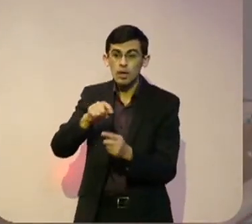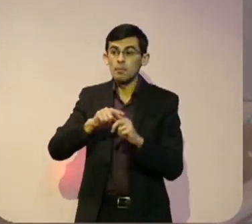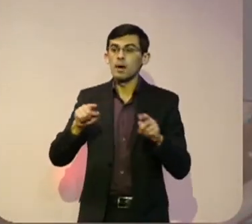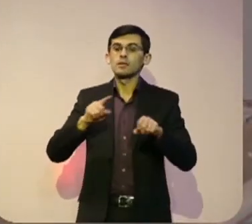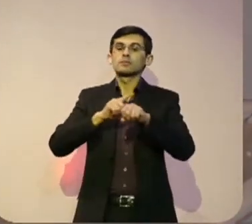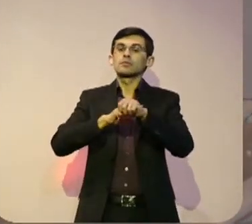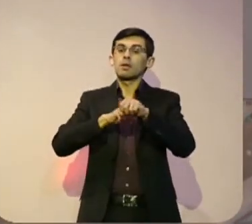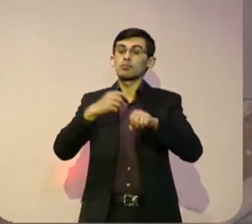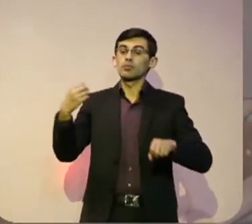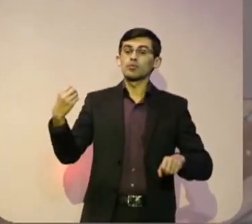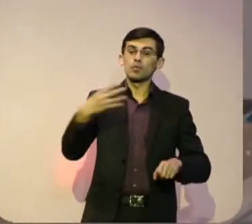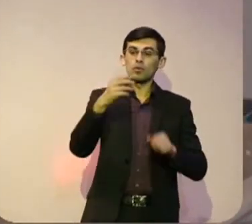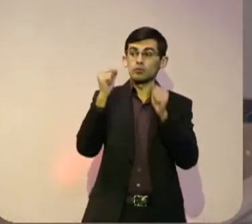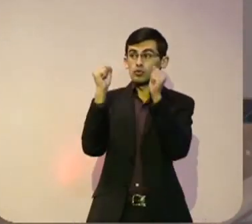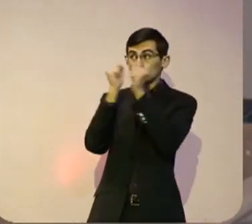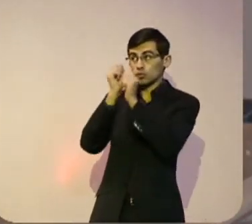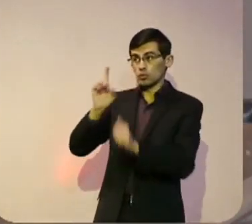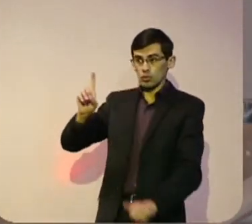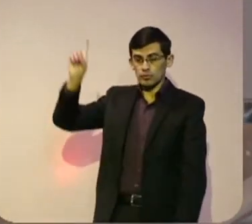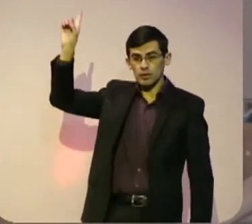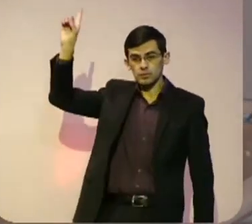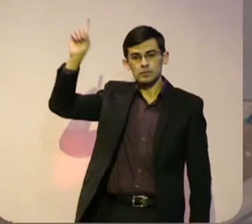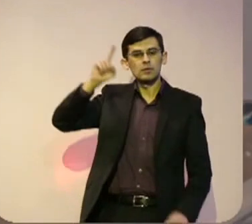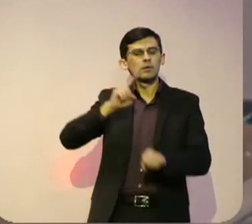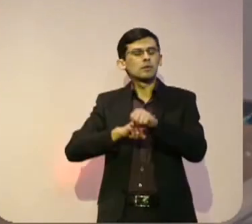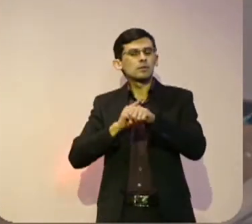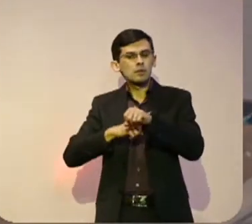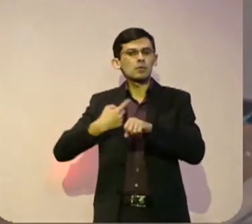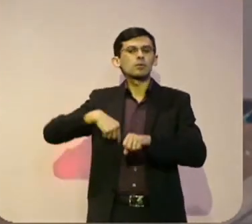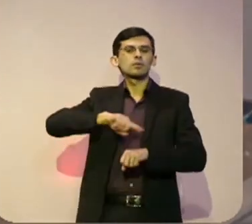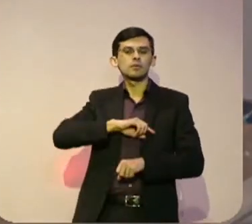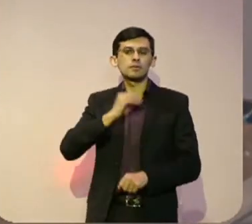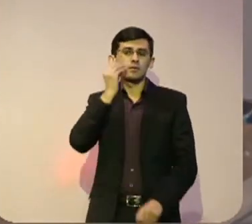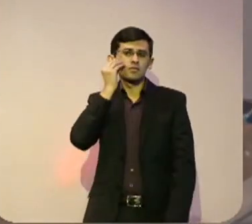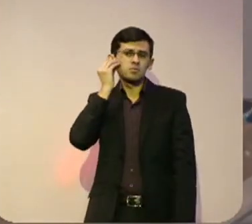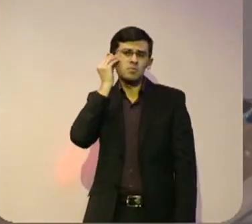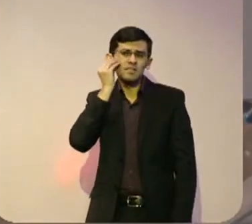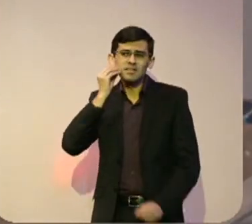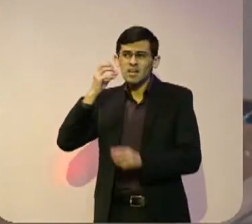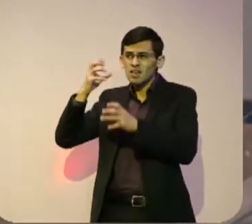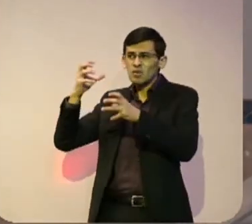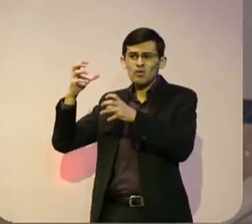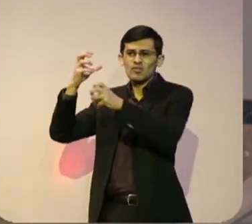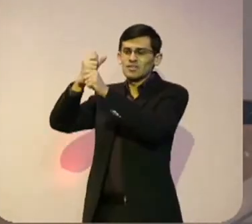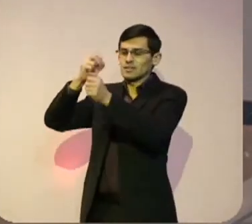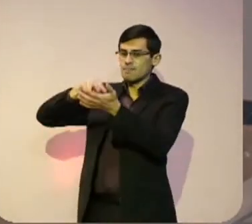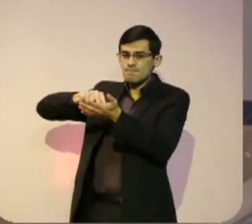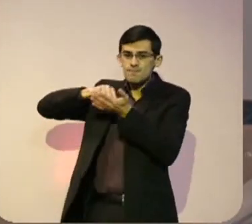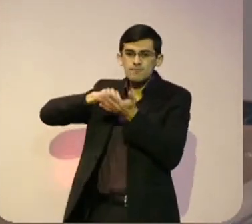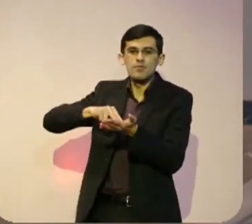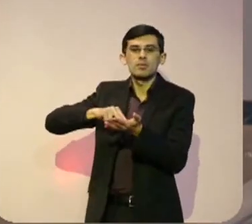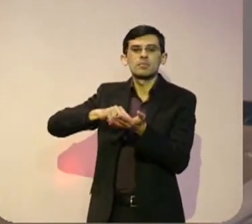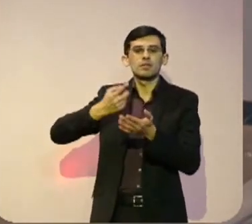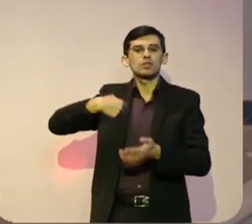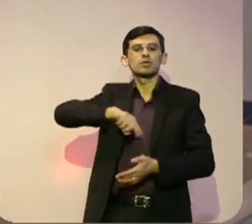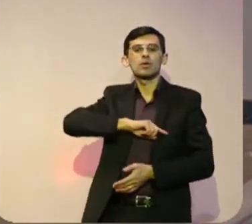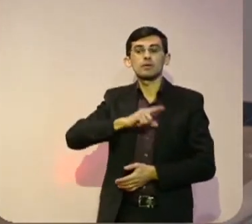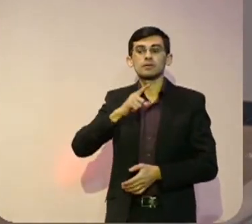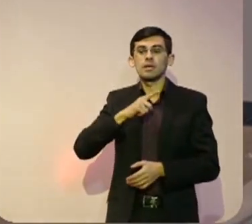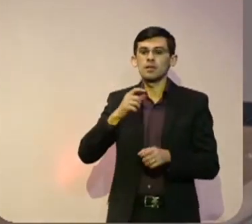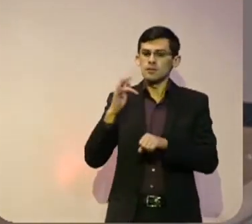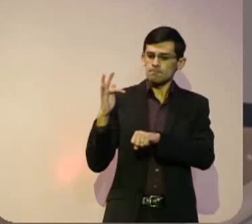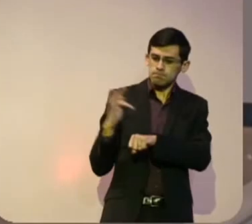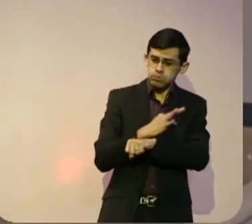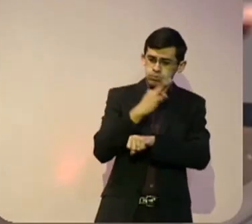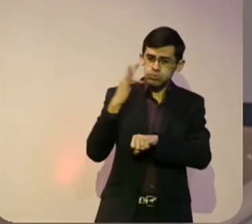novo tempo de vida com Deus, um tempo em que a gente vai viver uma confiança inabalável, um tempo em que nós vamos